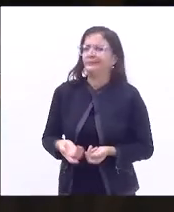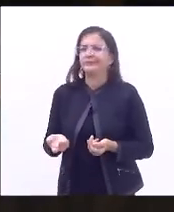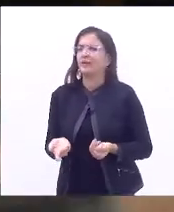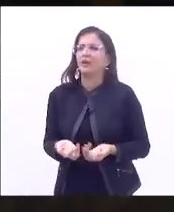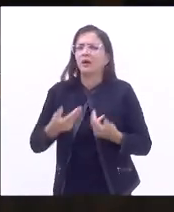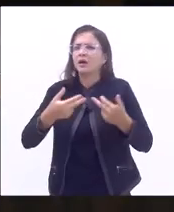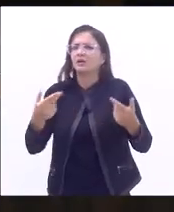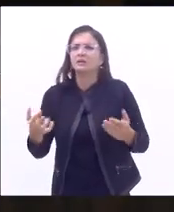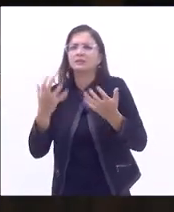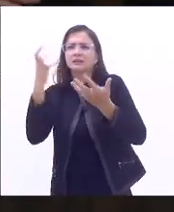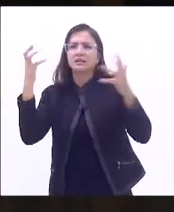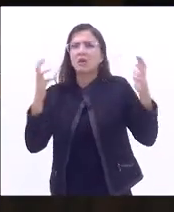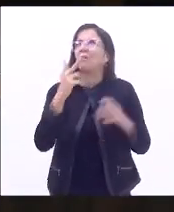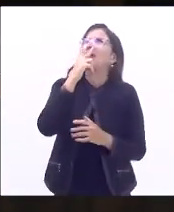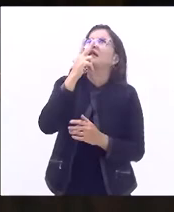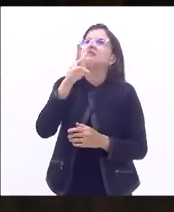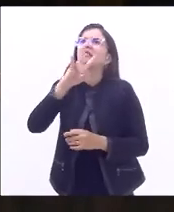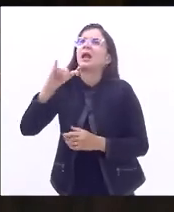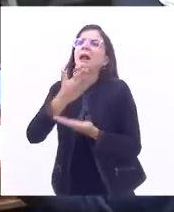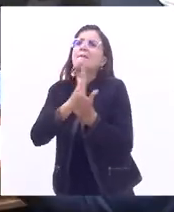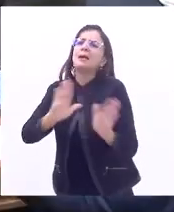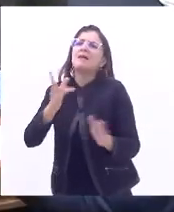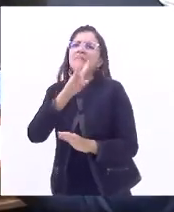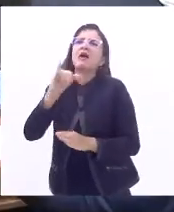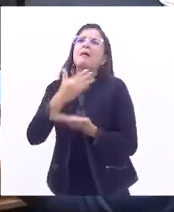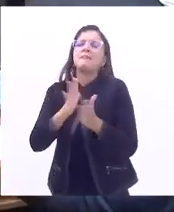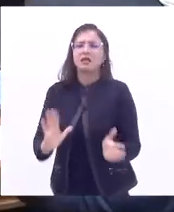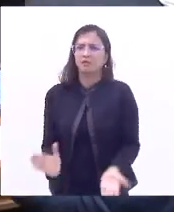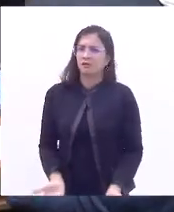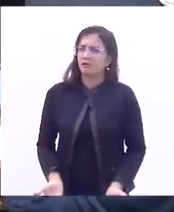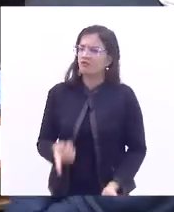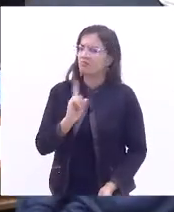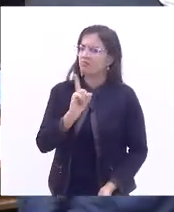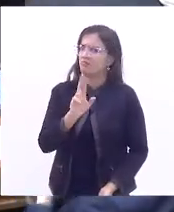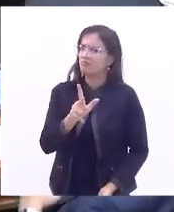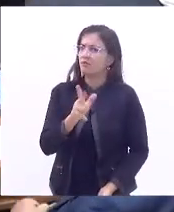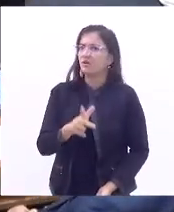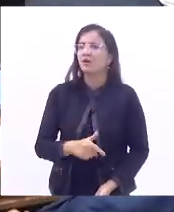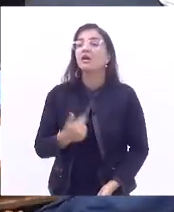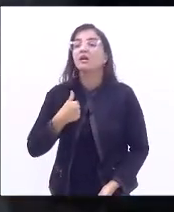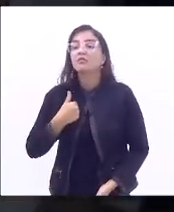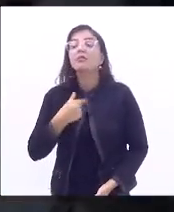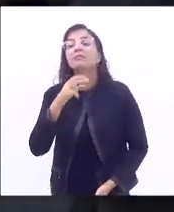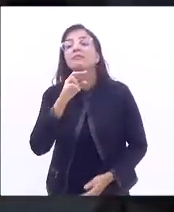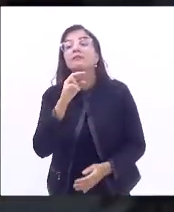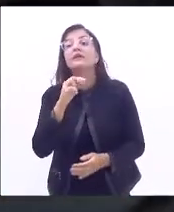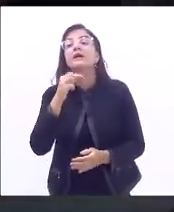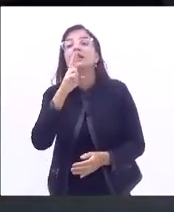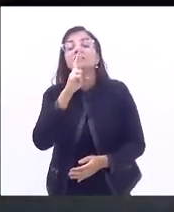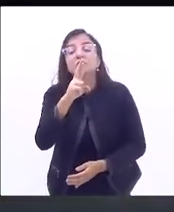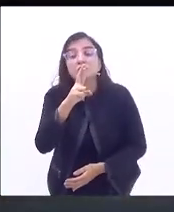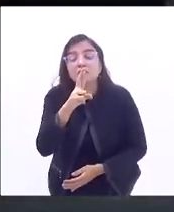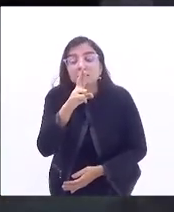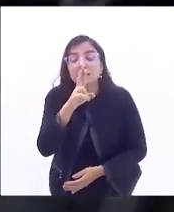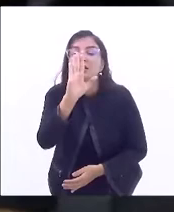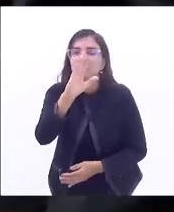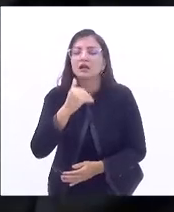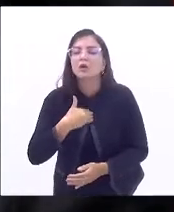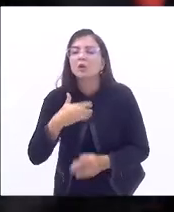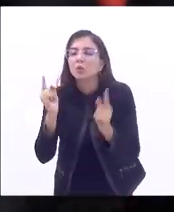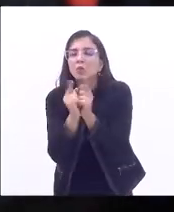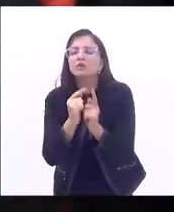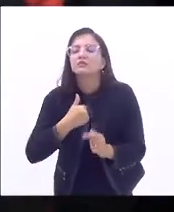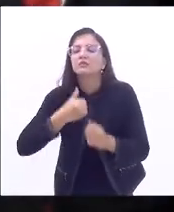do incentivo, vão deixar de existir. Vossa Excelência me perguntou para eu responder brevemente. Deixa eu lhe dizer. Quando nós fizemos, deputado